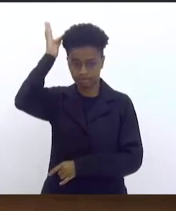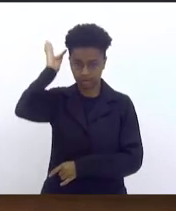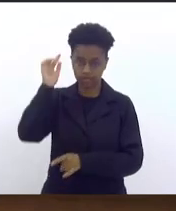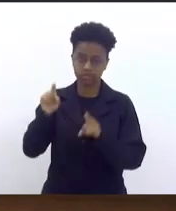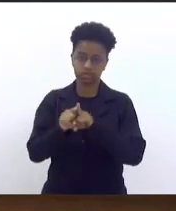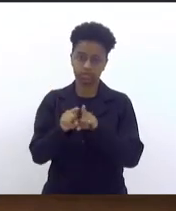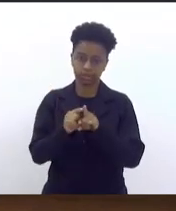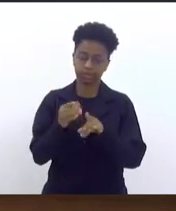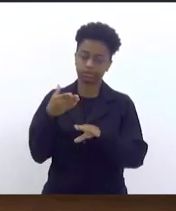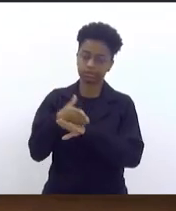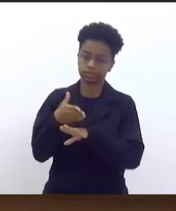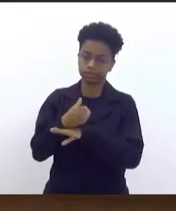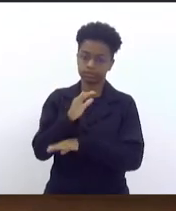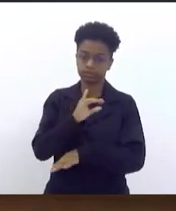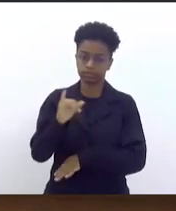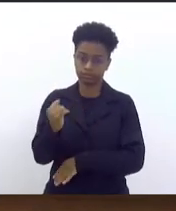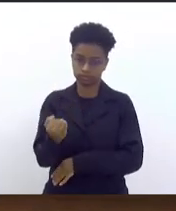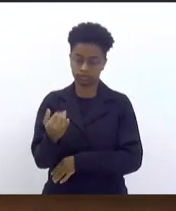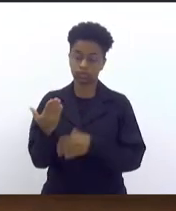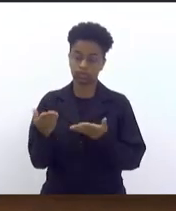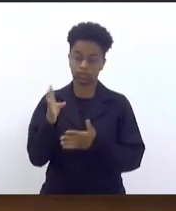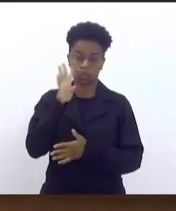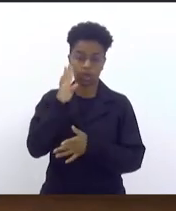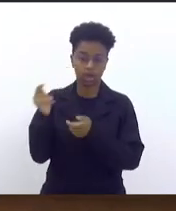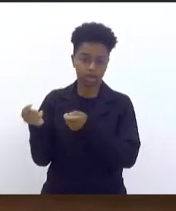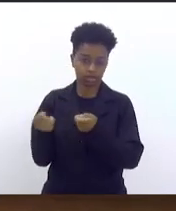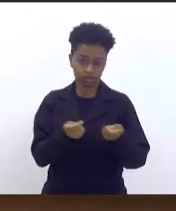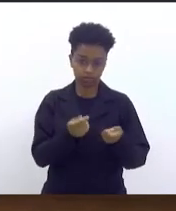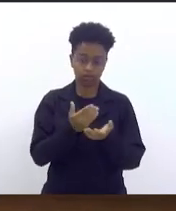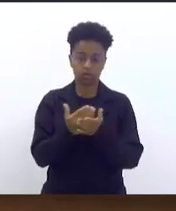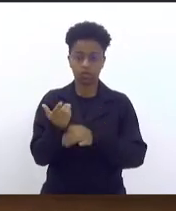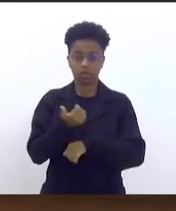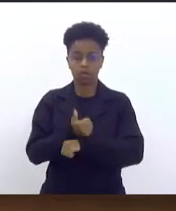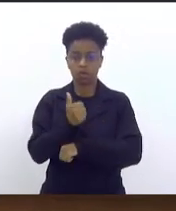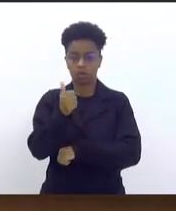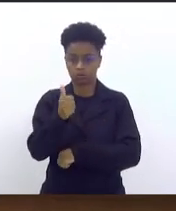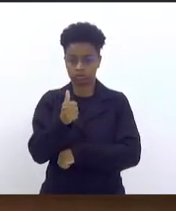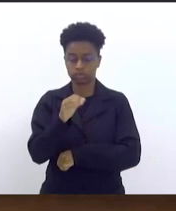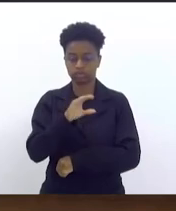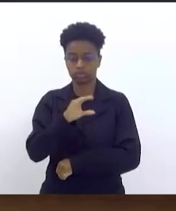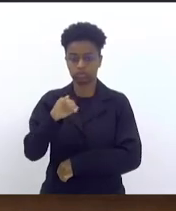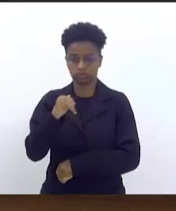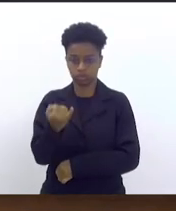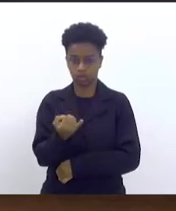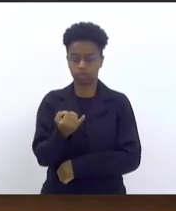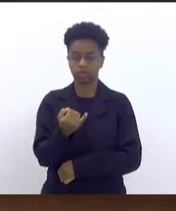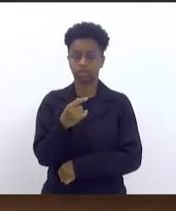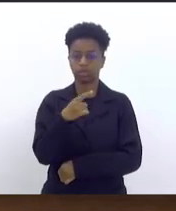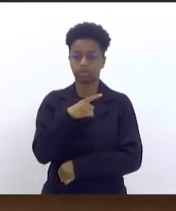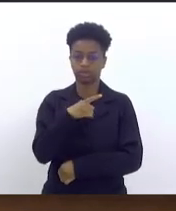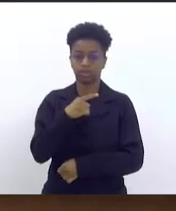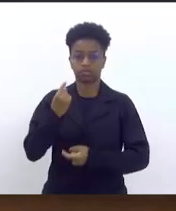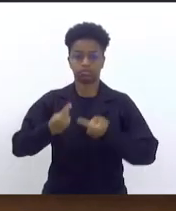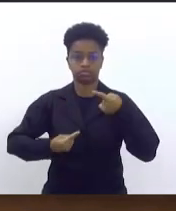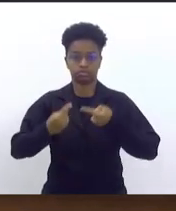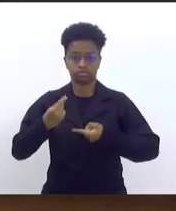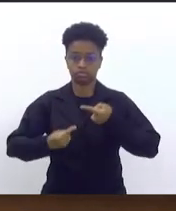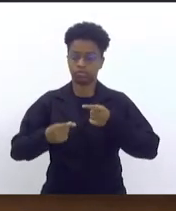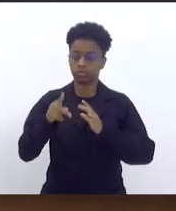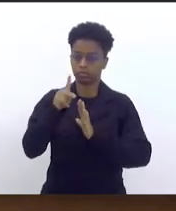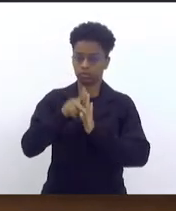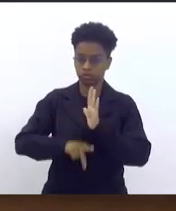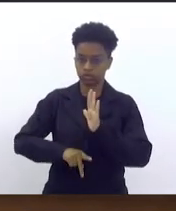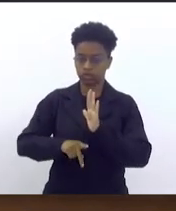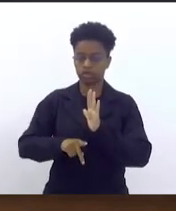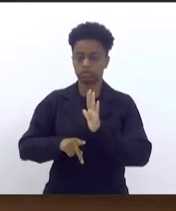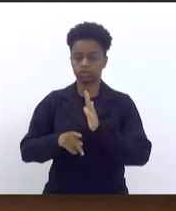da ccj e todas as quartas-feiras a partir das 11 horas ccj ela realiza deliberação dos projetos que